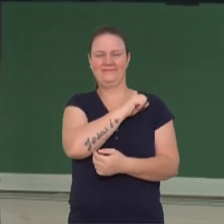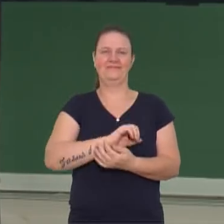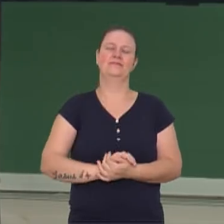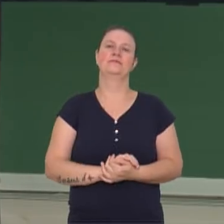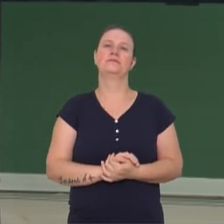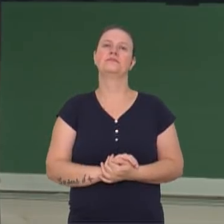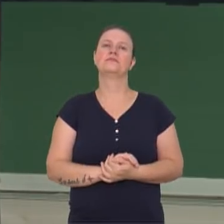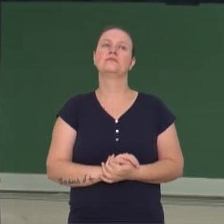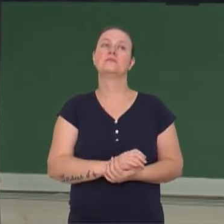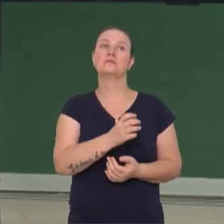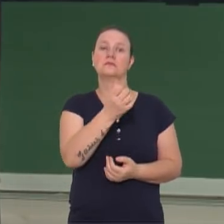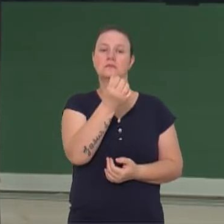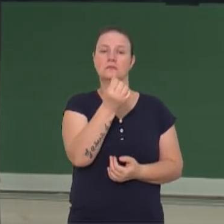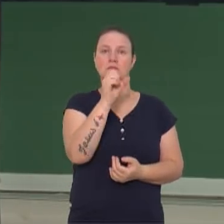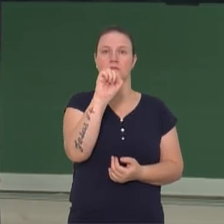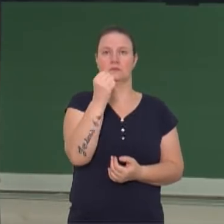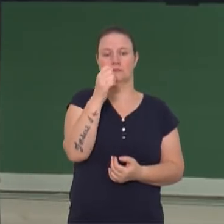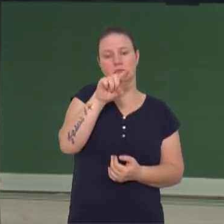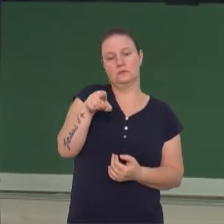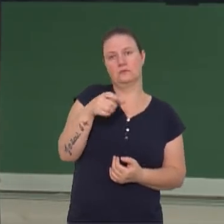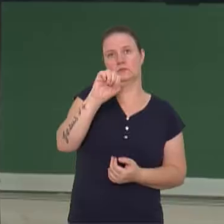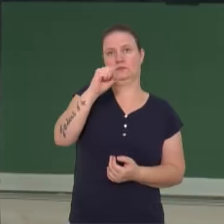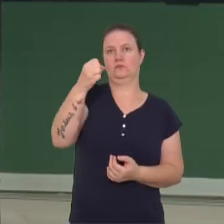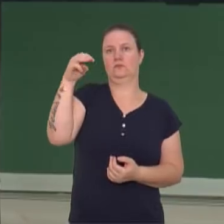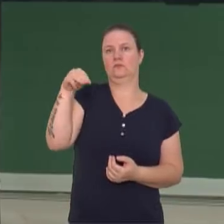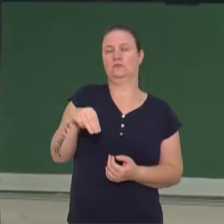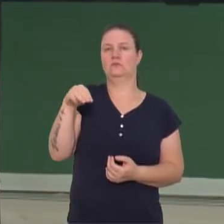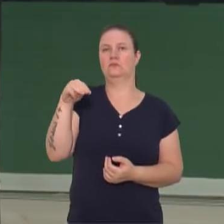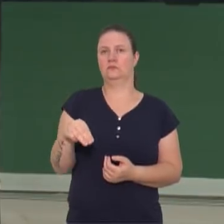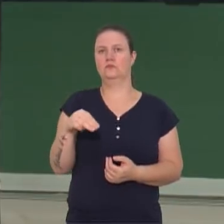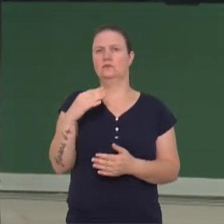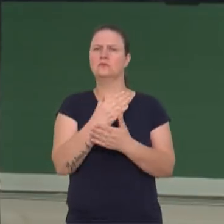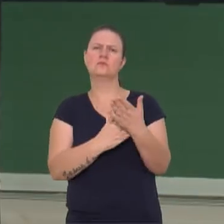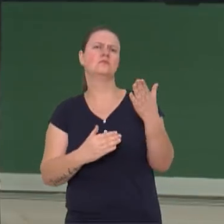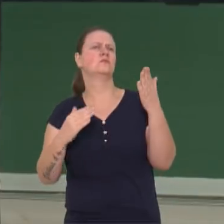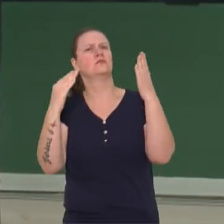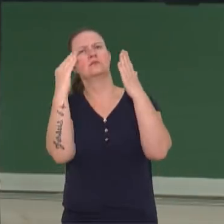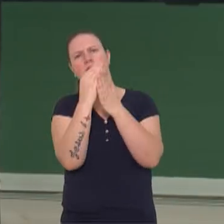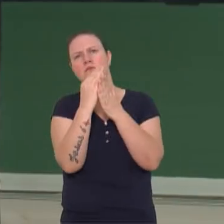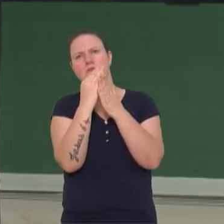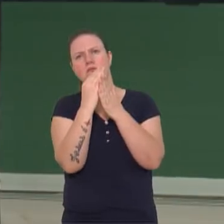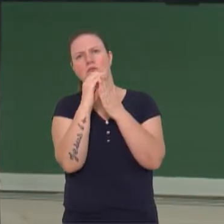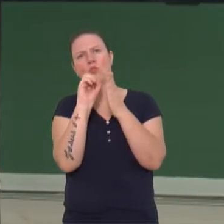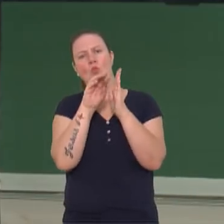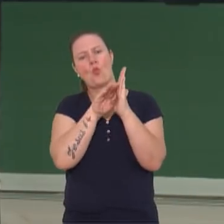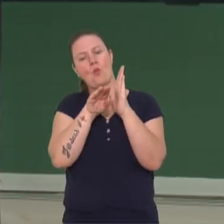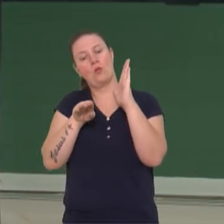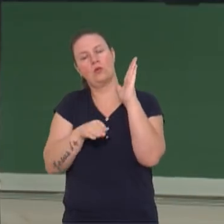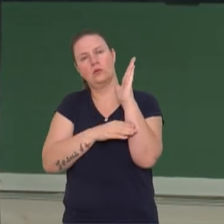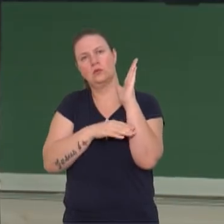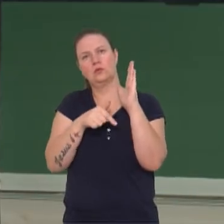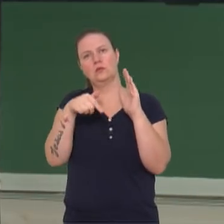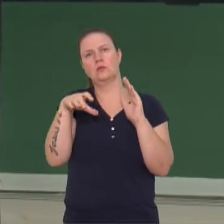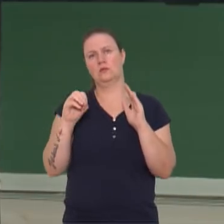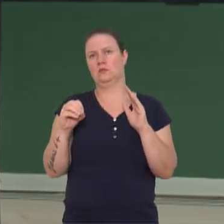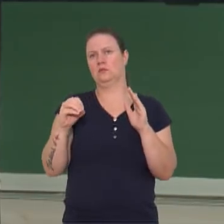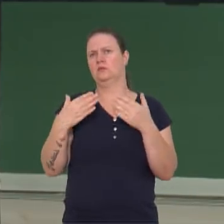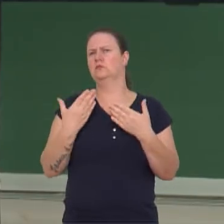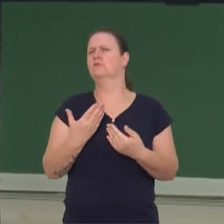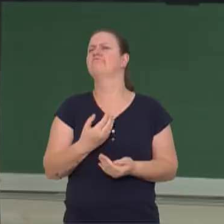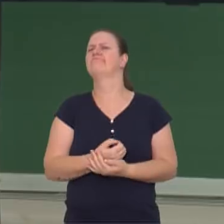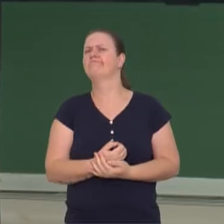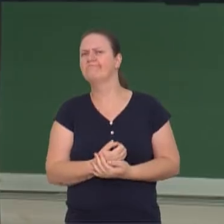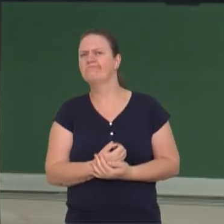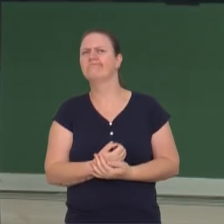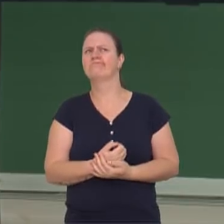Então, 68,8 metros. É maior, menor ou igual a 70?